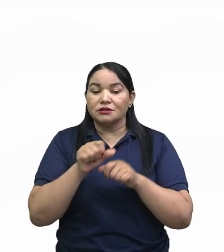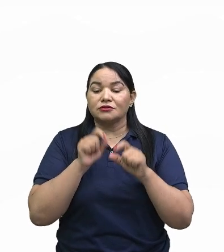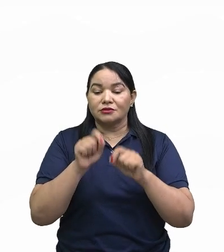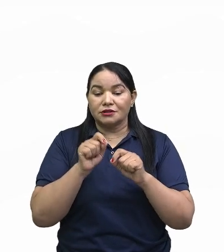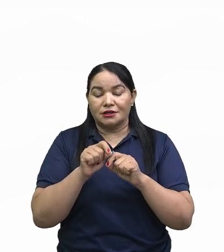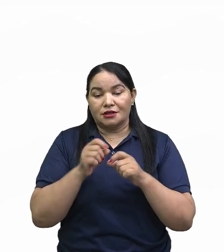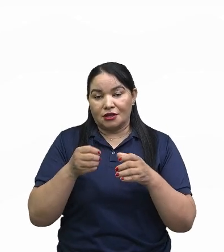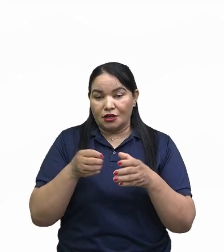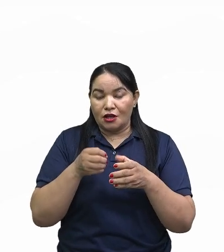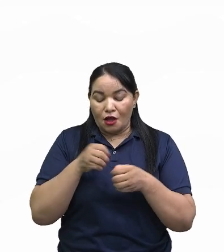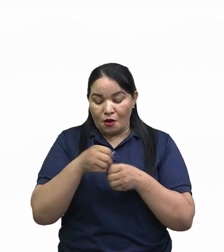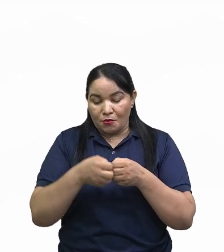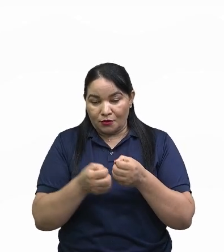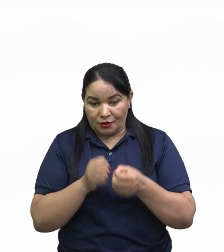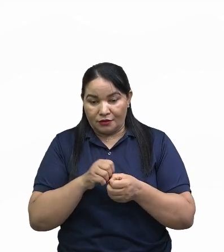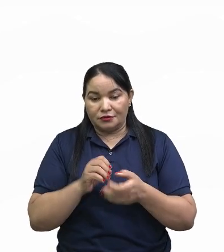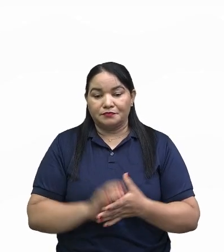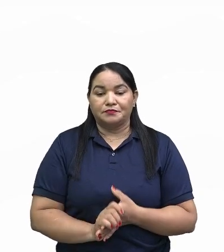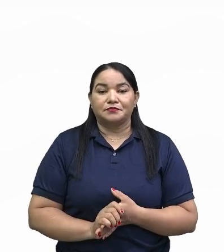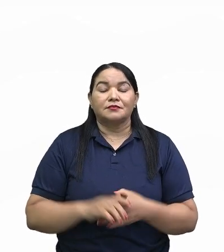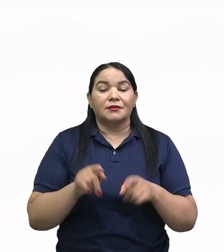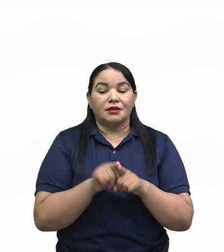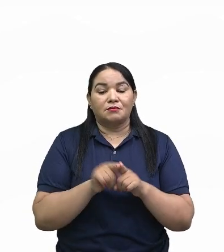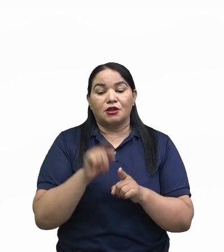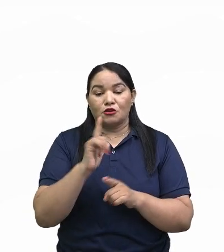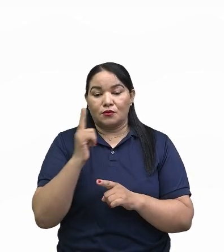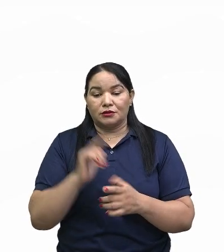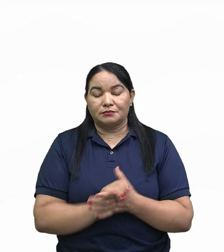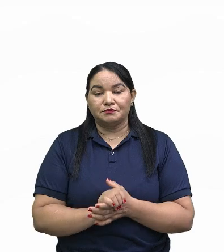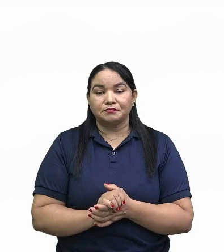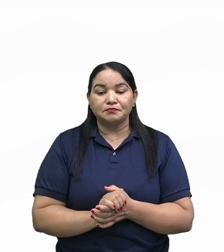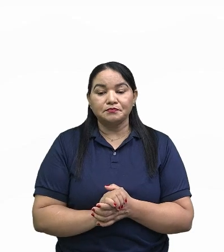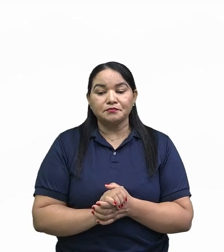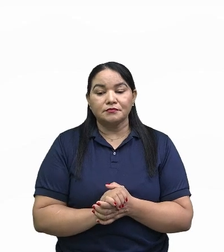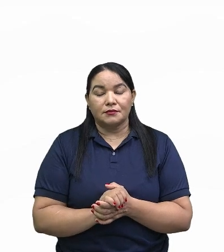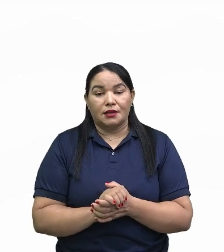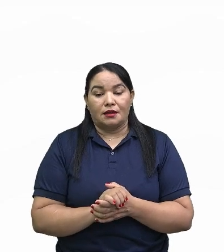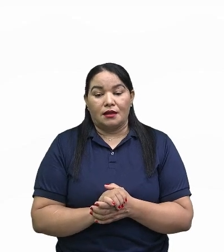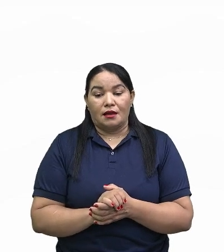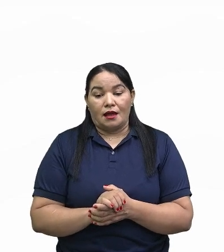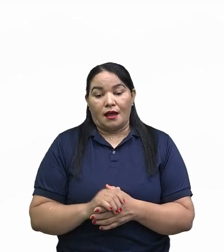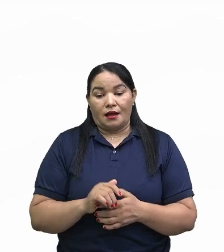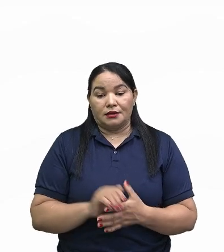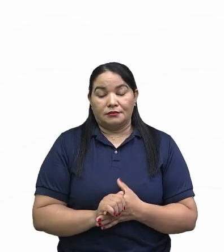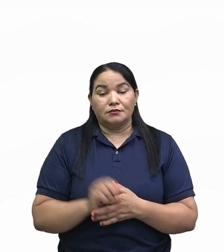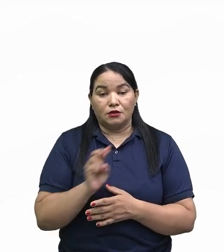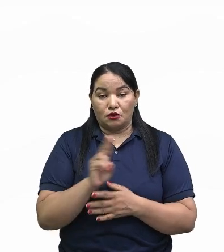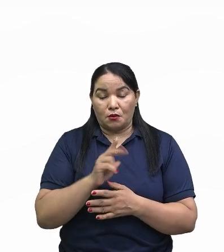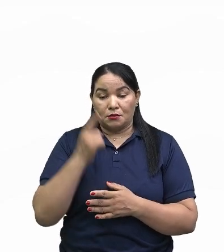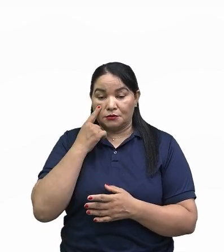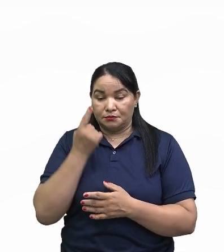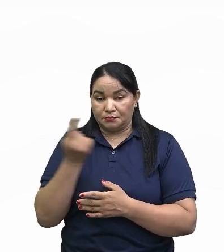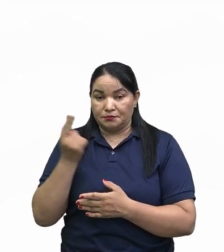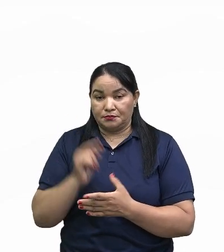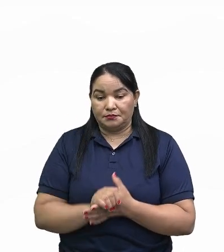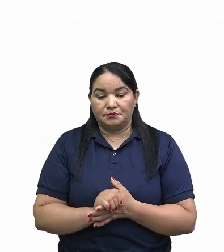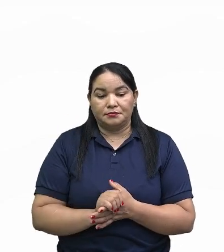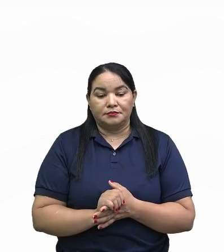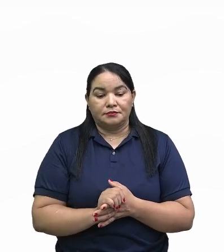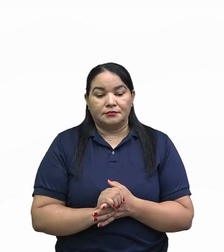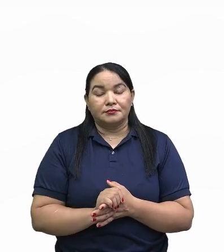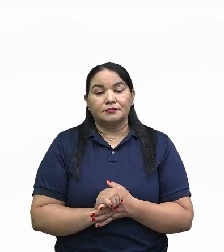certo? E por fim, a gente tem aí as glândulas sexuais, né? Nas glândulas sexuais, a gente trouxe aí para vocês a